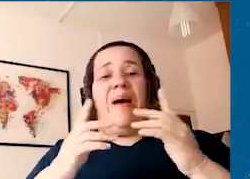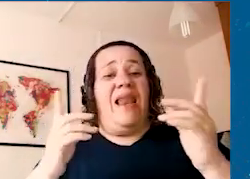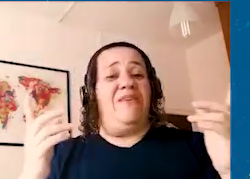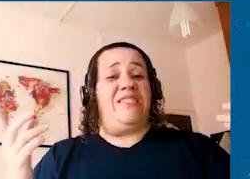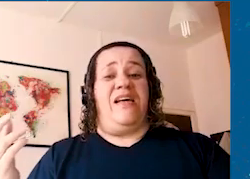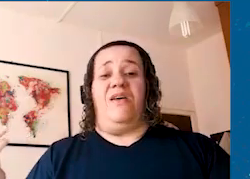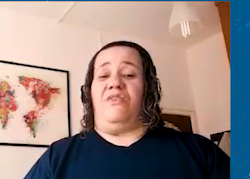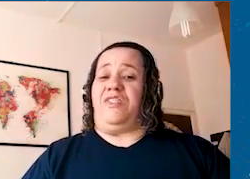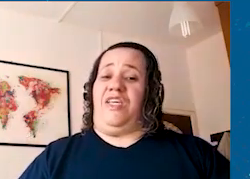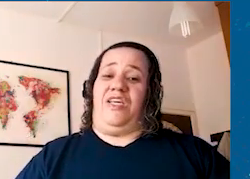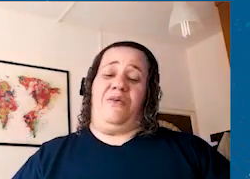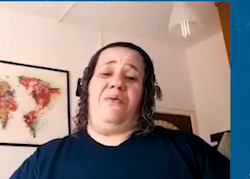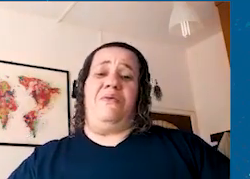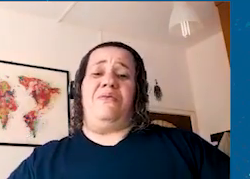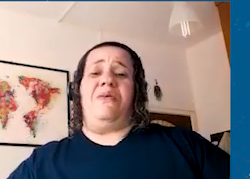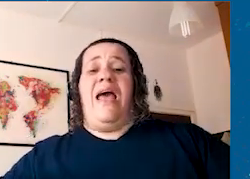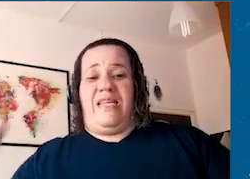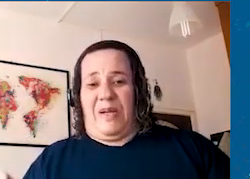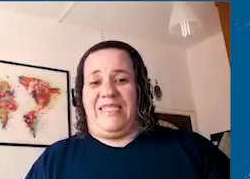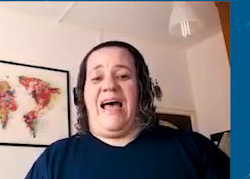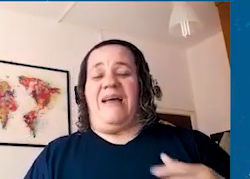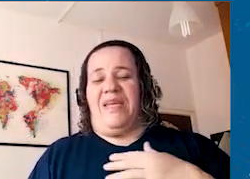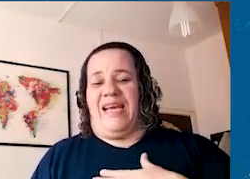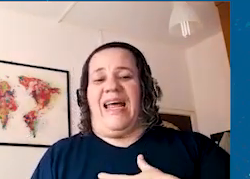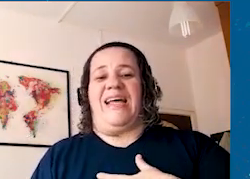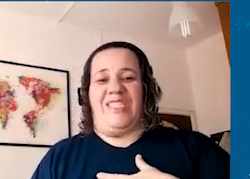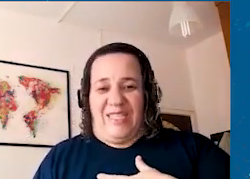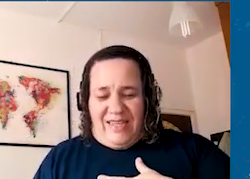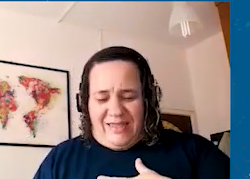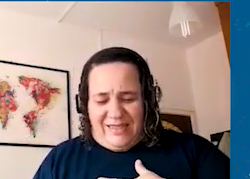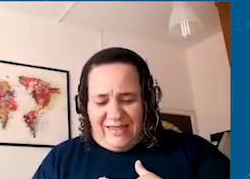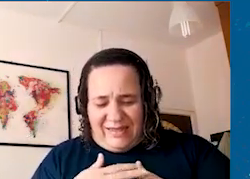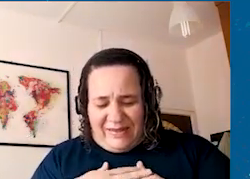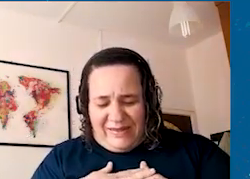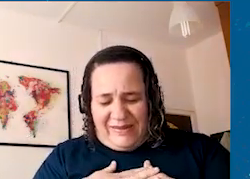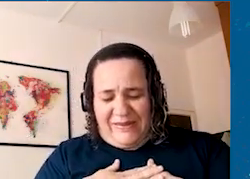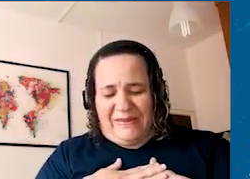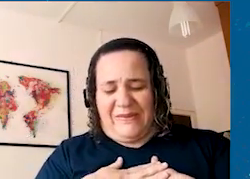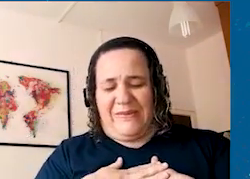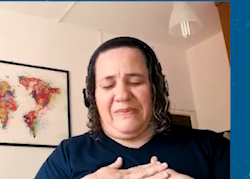coração. Com palavras não consigo expressar minha gratidão.